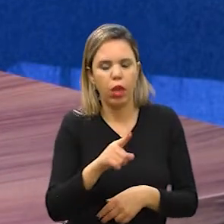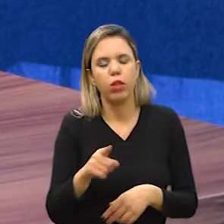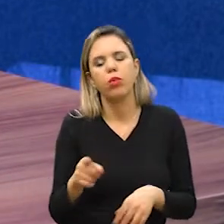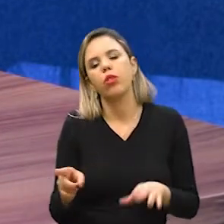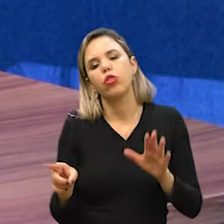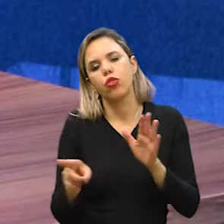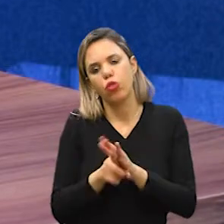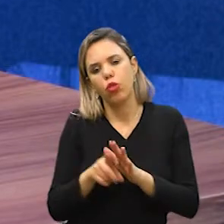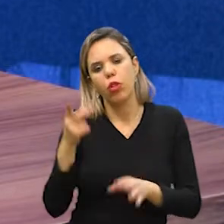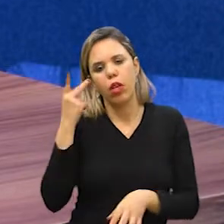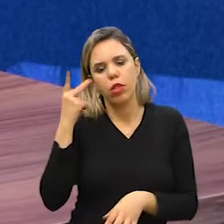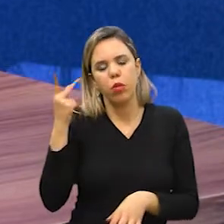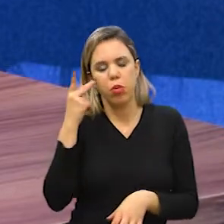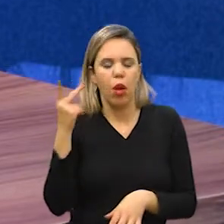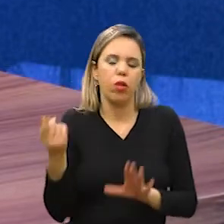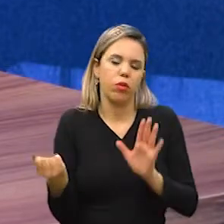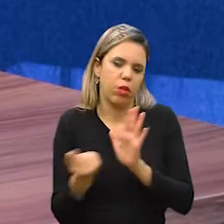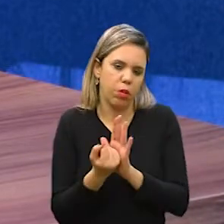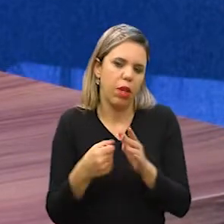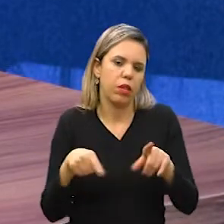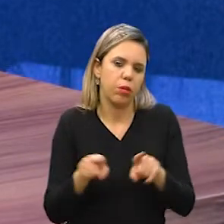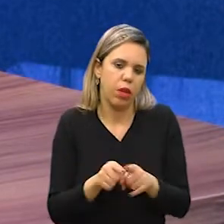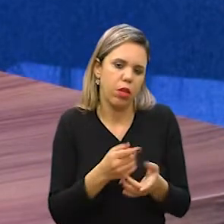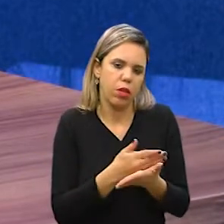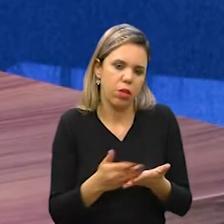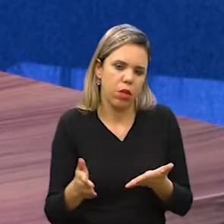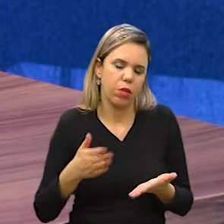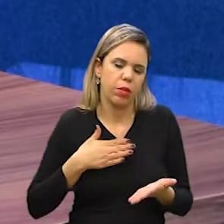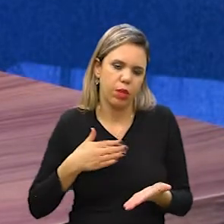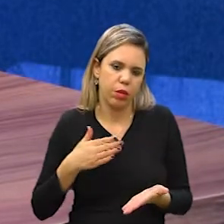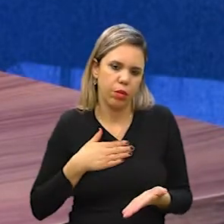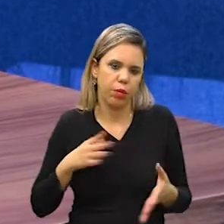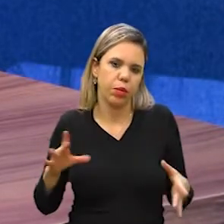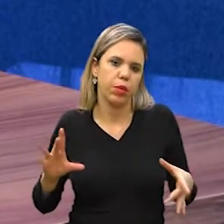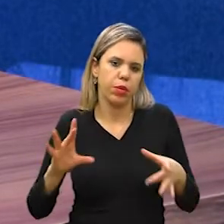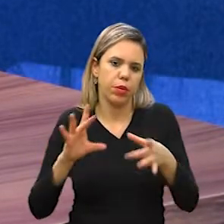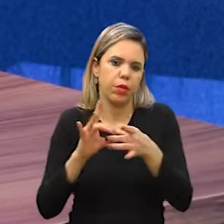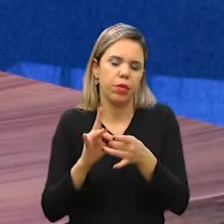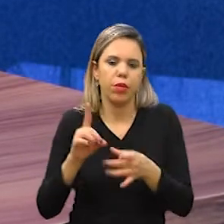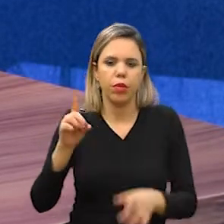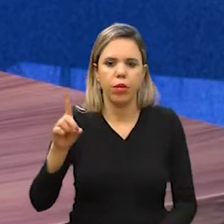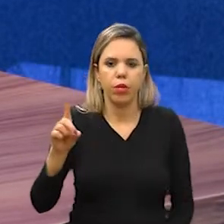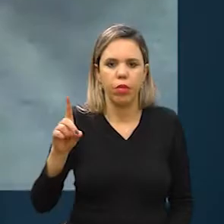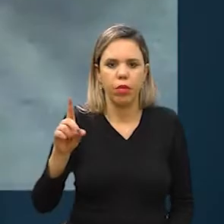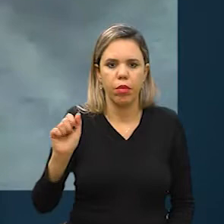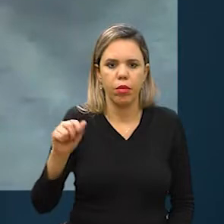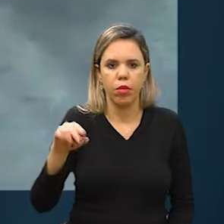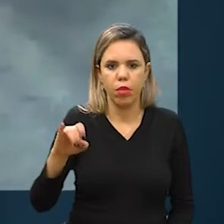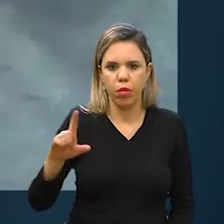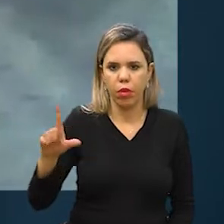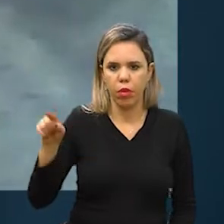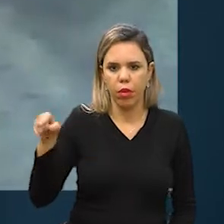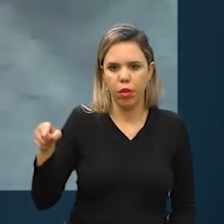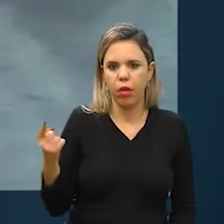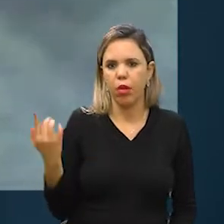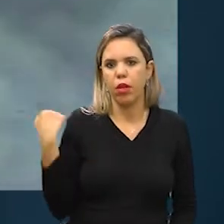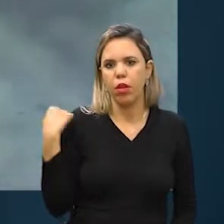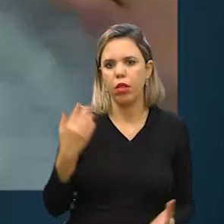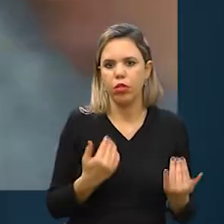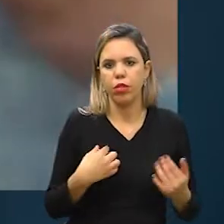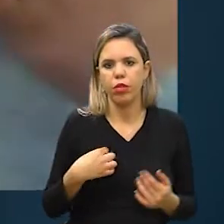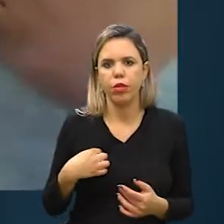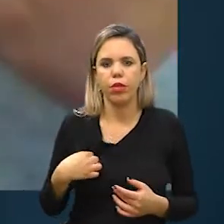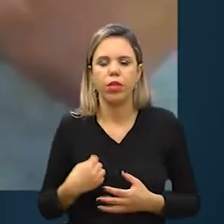São Paulo. E foi nessa época que começou a minha parceria com o Daniel. O Daniel, um menino